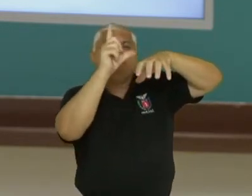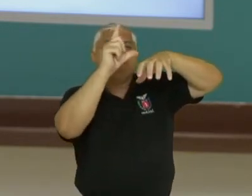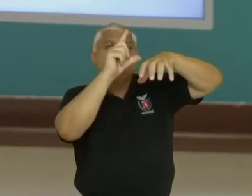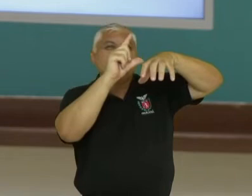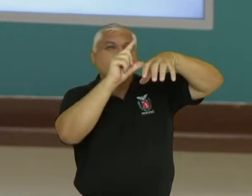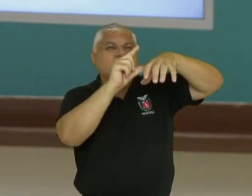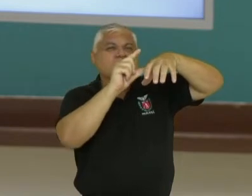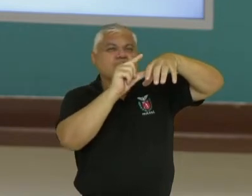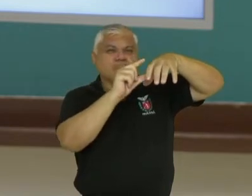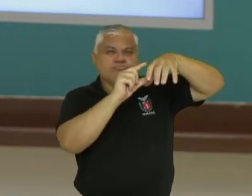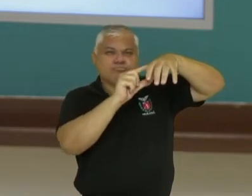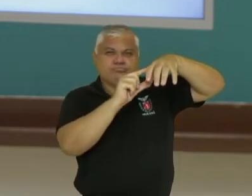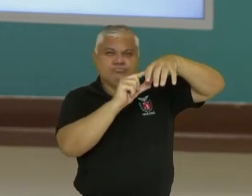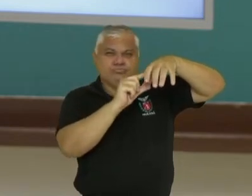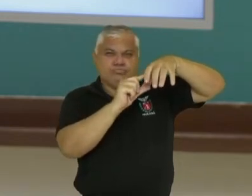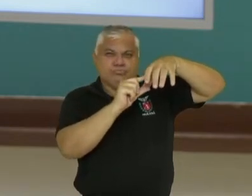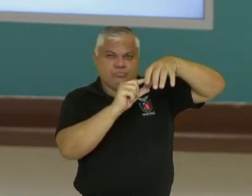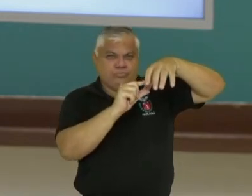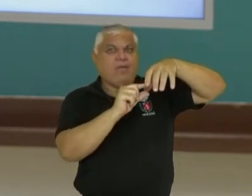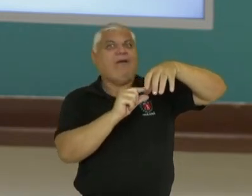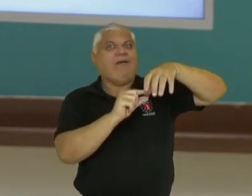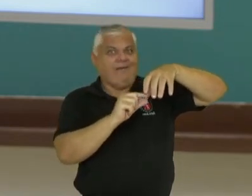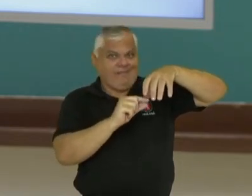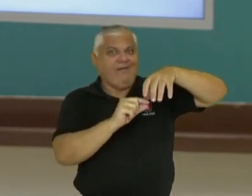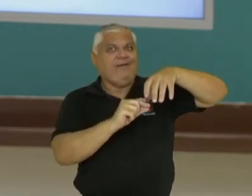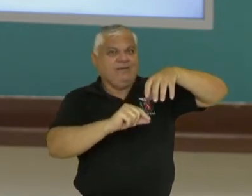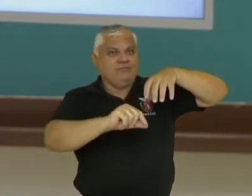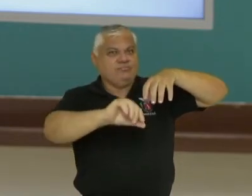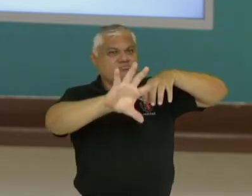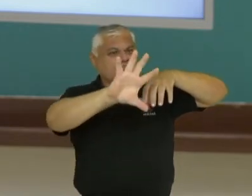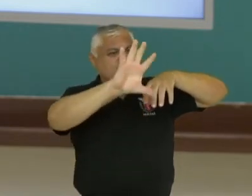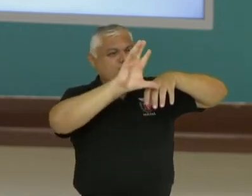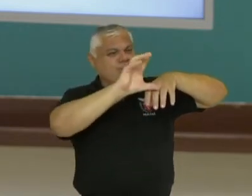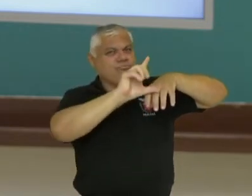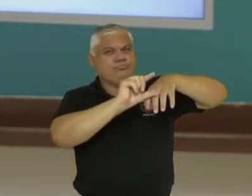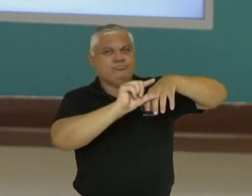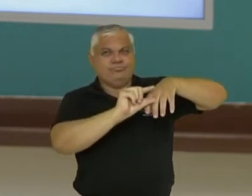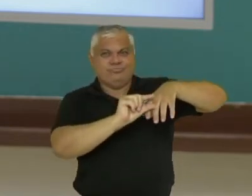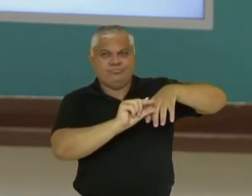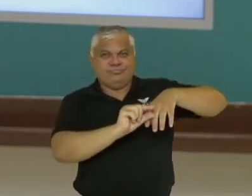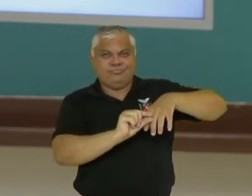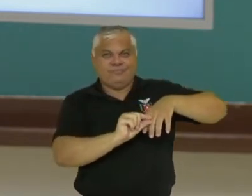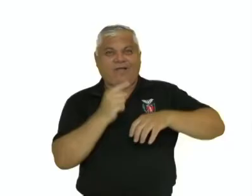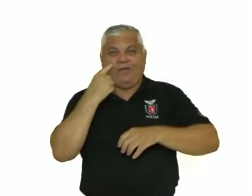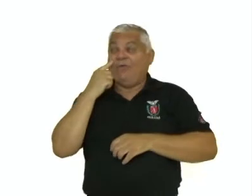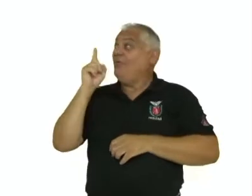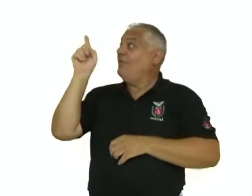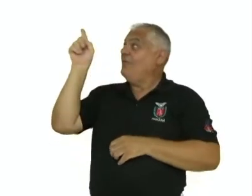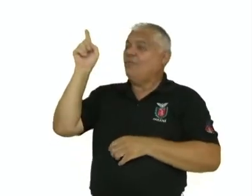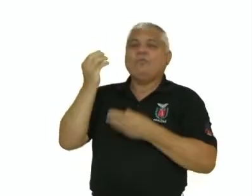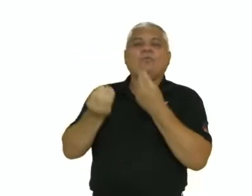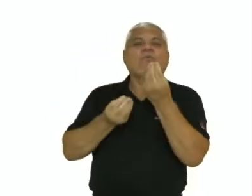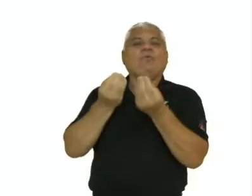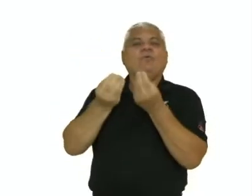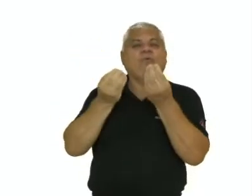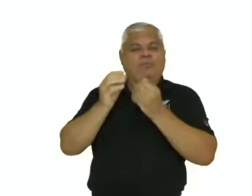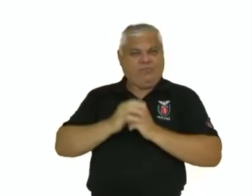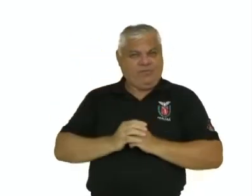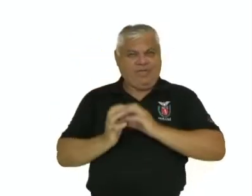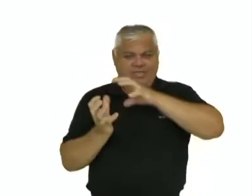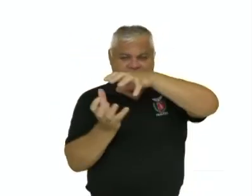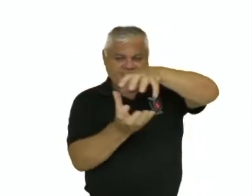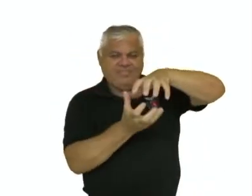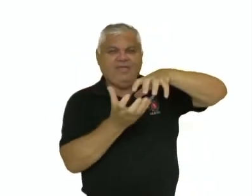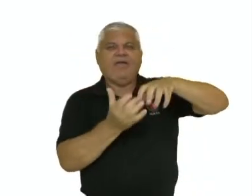dentro, da parte mais externa para a parte mais interna. E aqui a gente tem uma representação de como seria essa